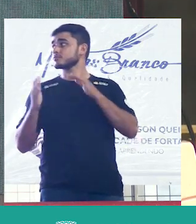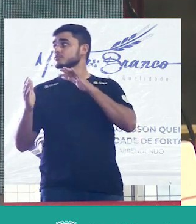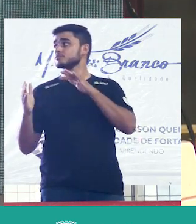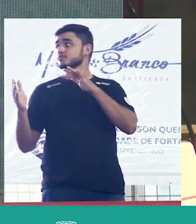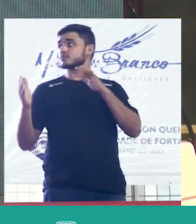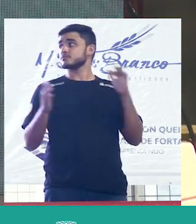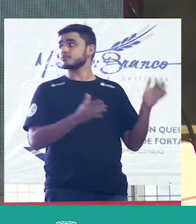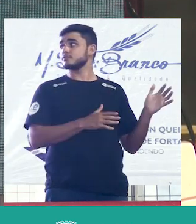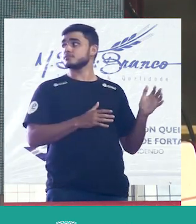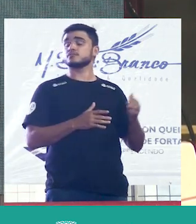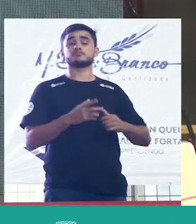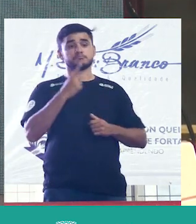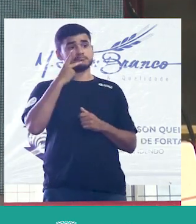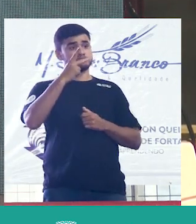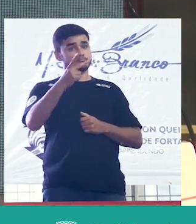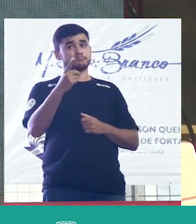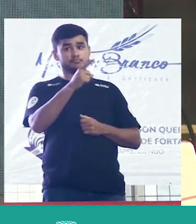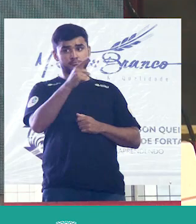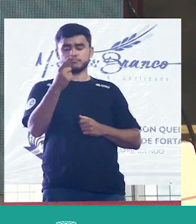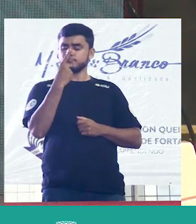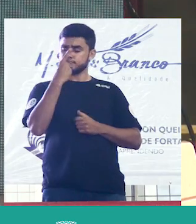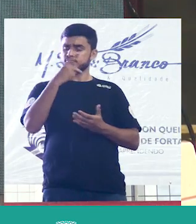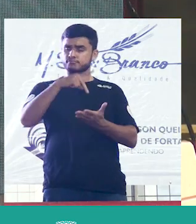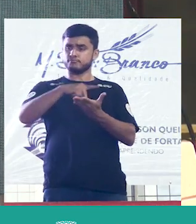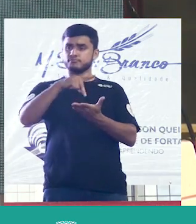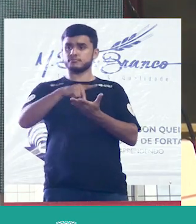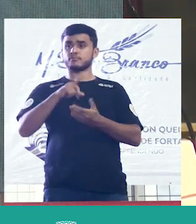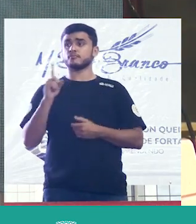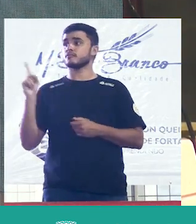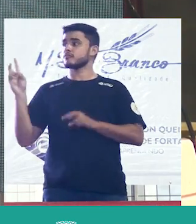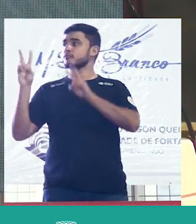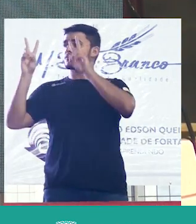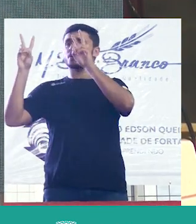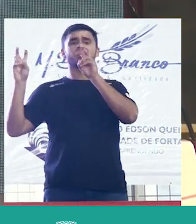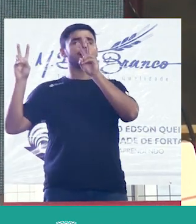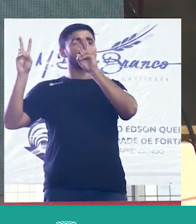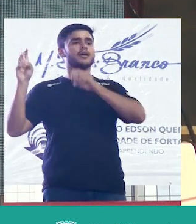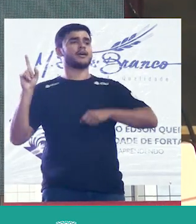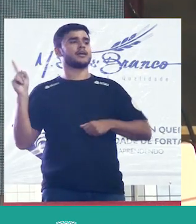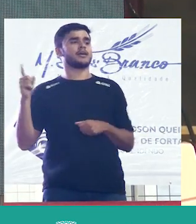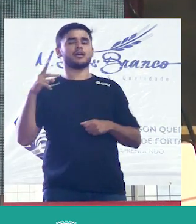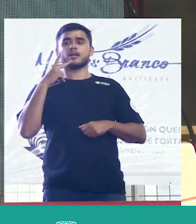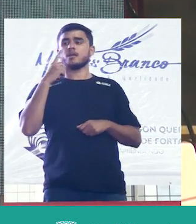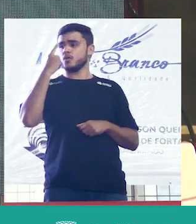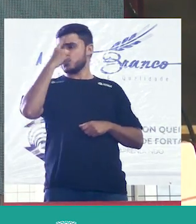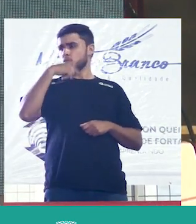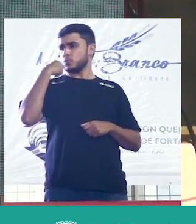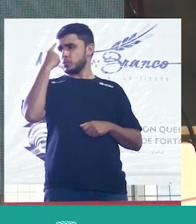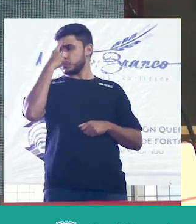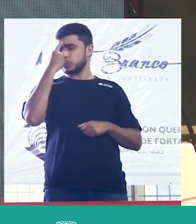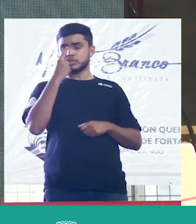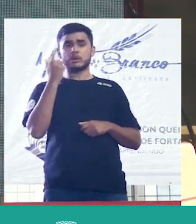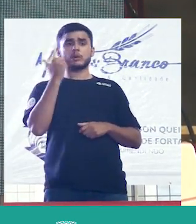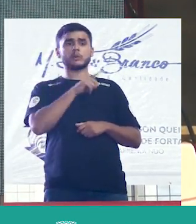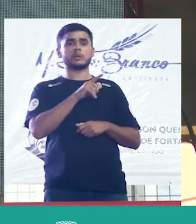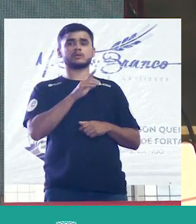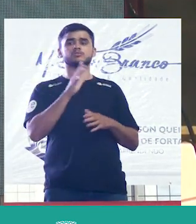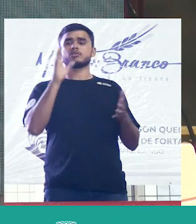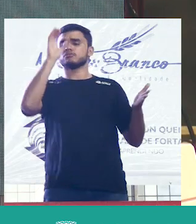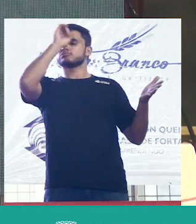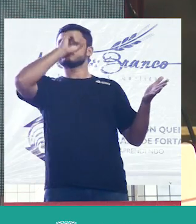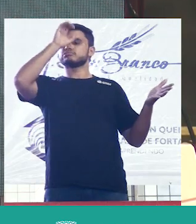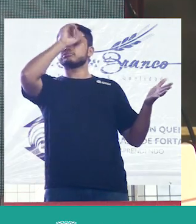Companheiros, sendo bem sincero, né? Essa matéria não é aquela que em 1 hora e pouco você sai dizendo que sabe